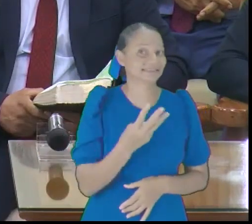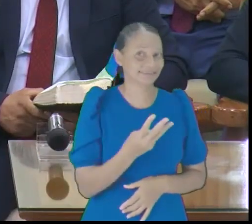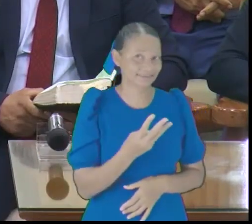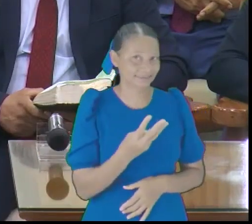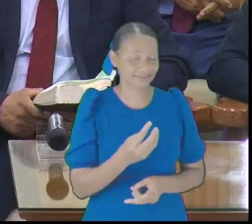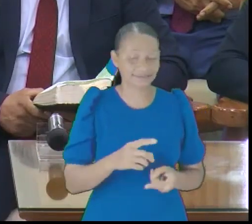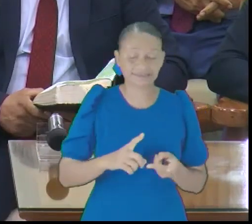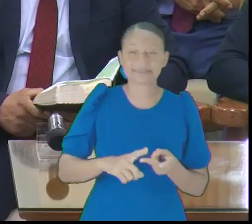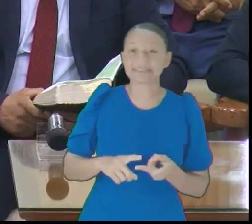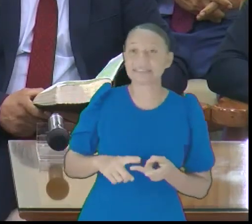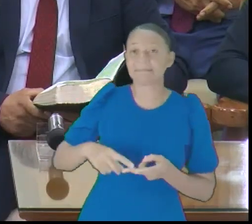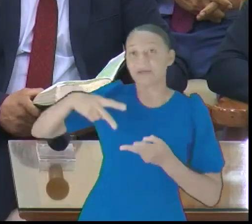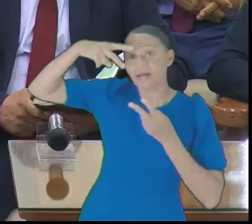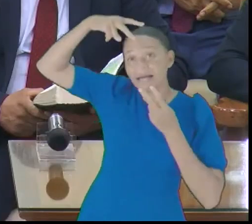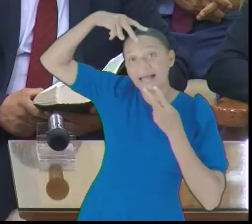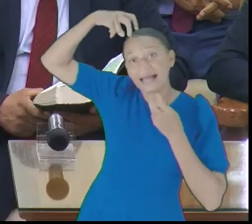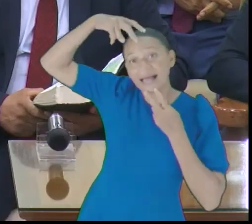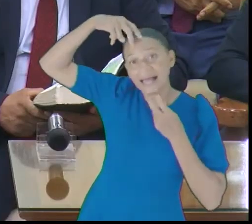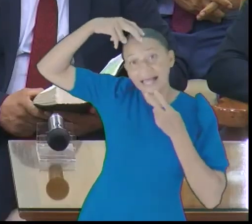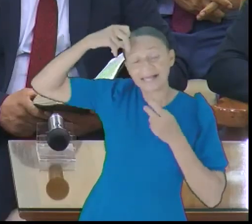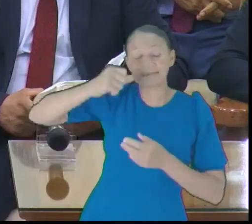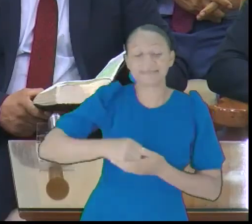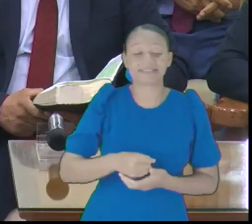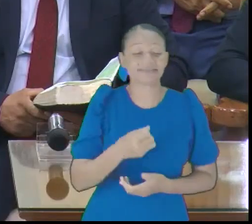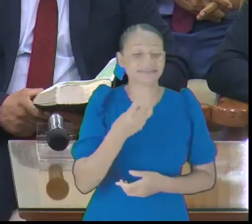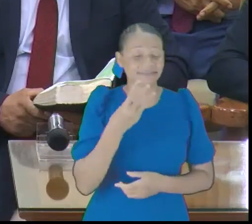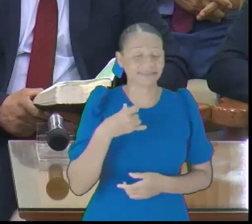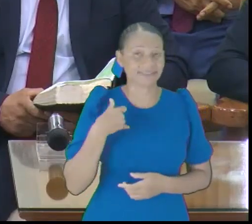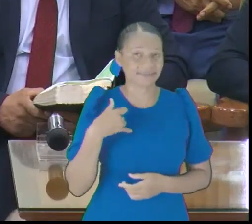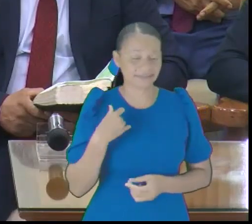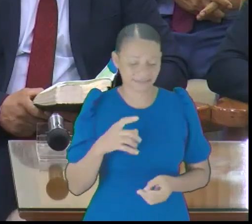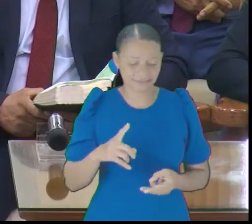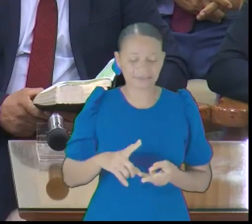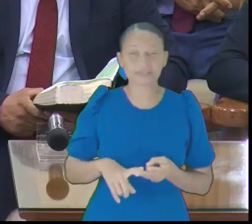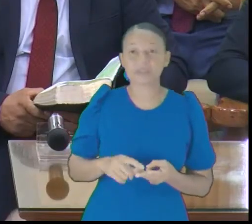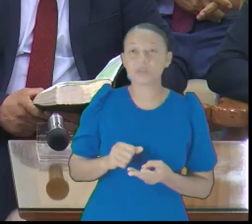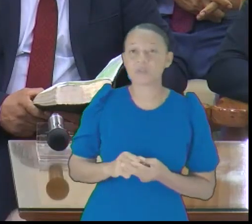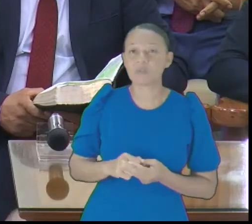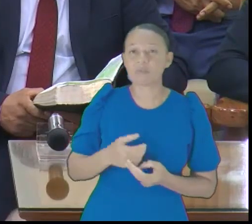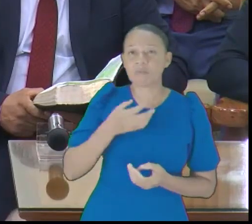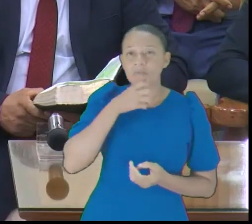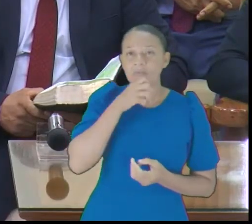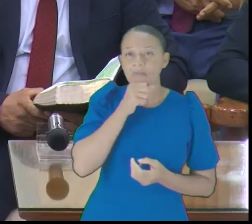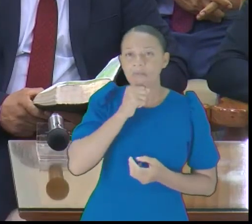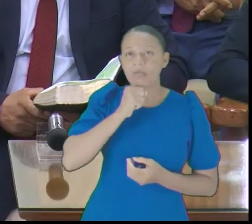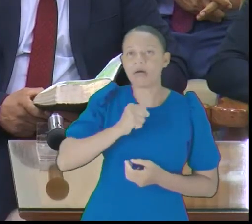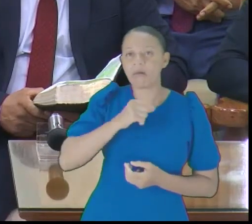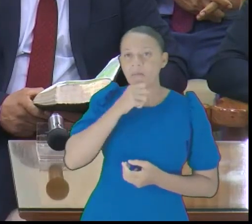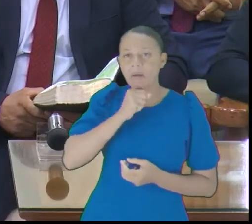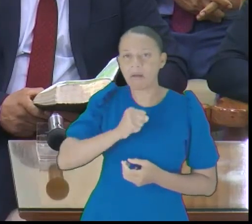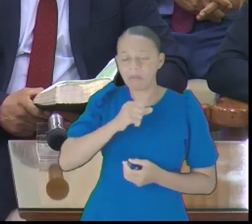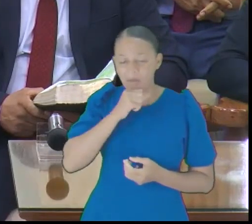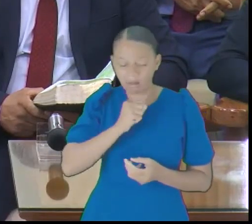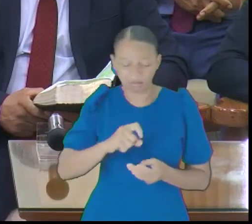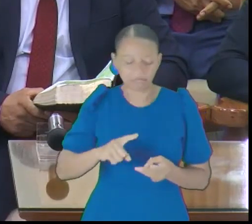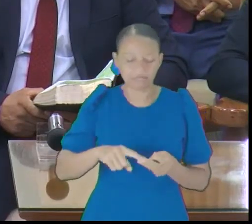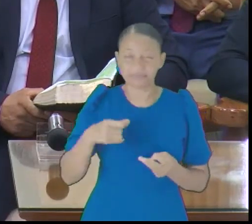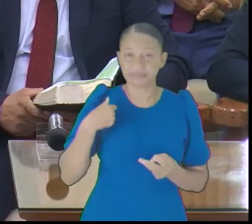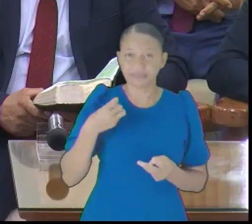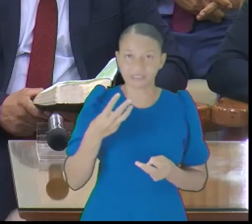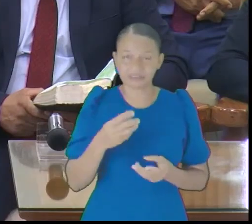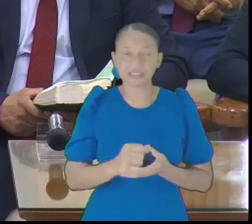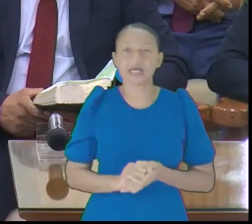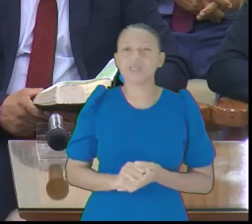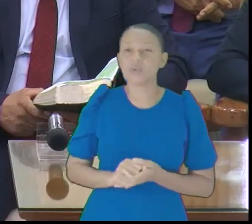uma cabra de 3 anos, um carneiro de 3 anos, uma rolinha e